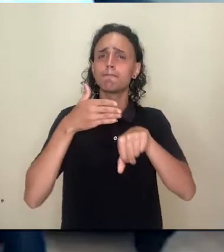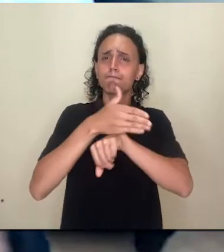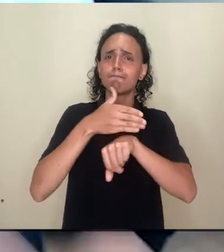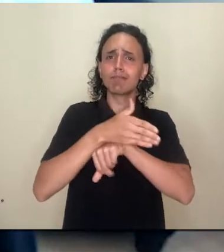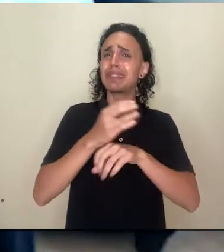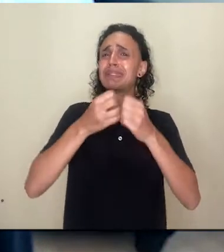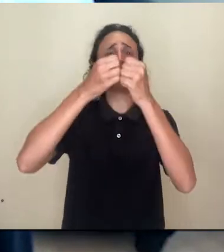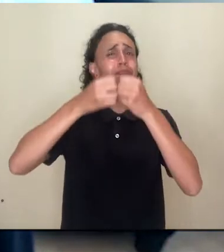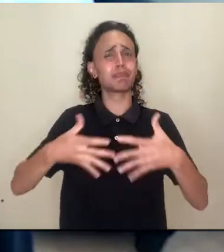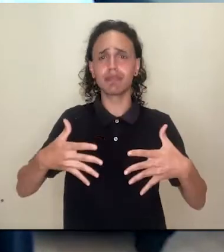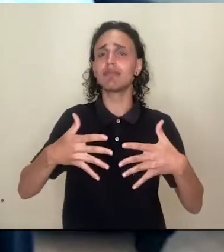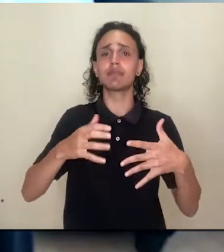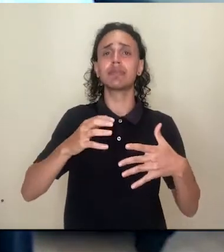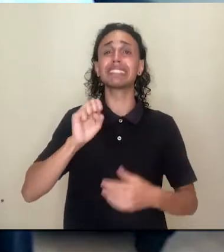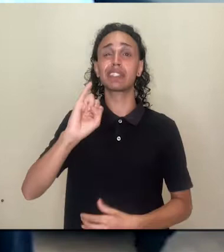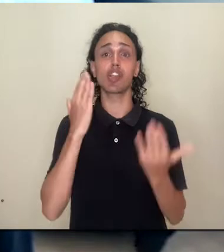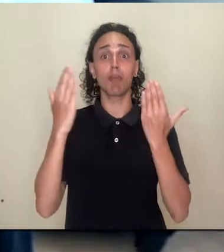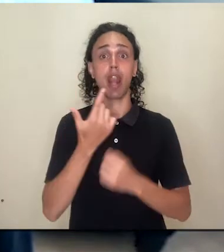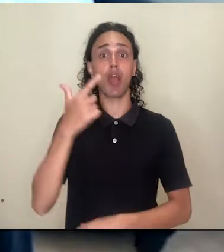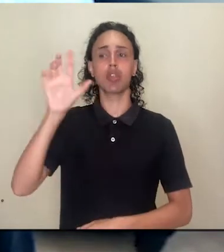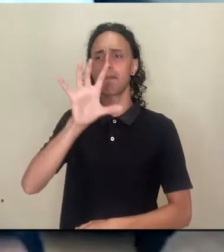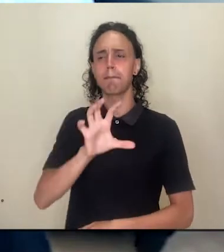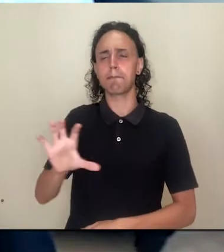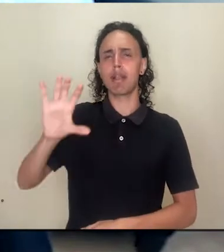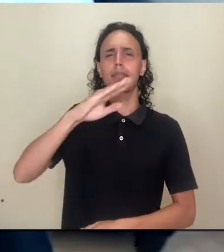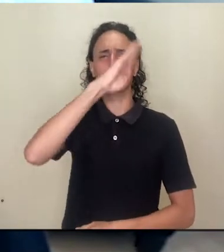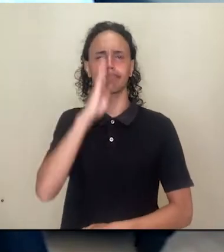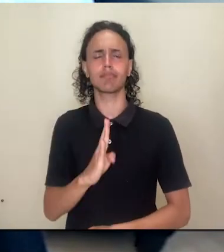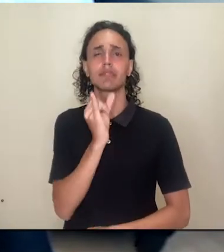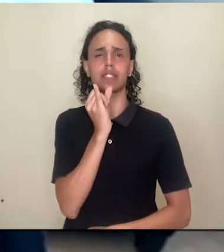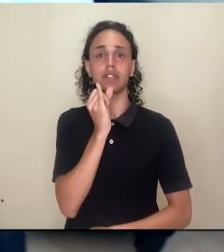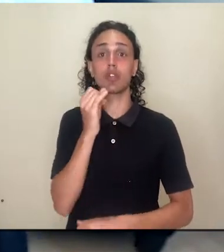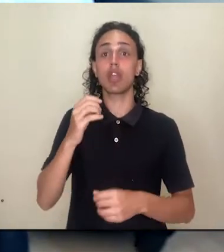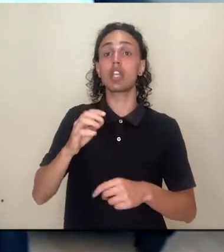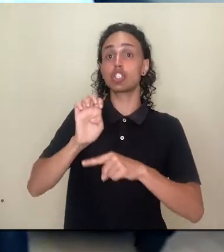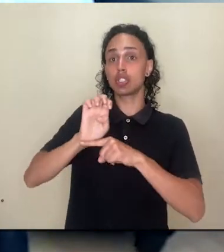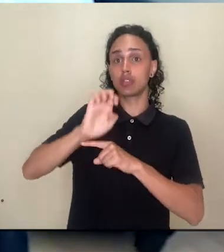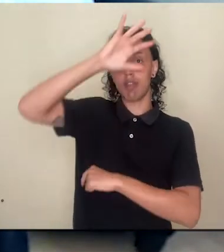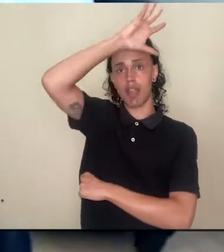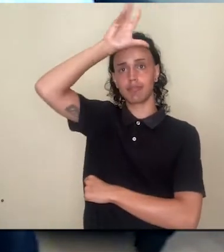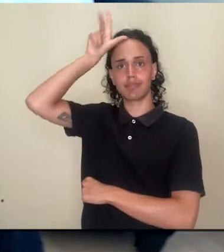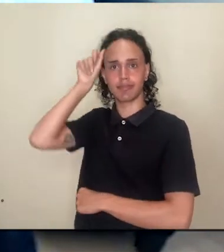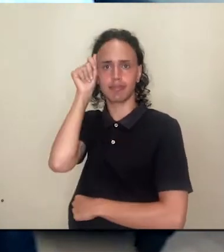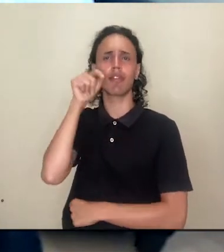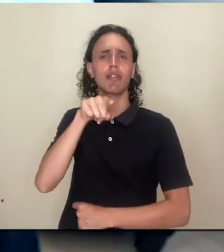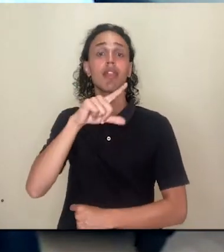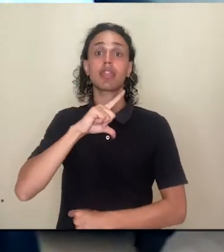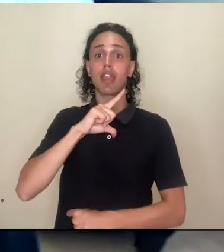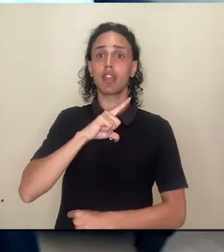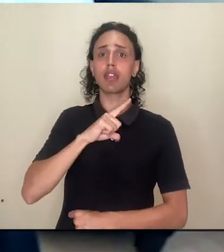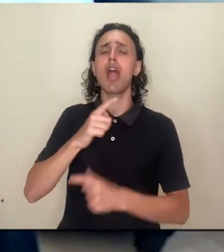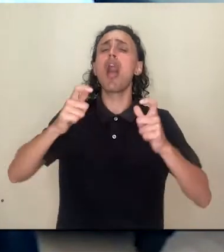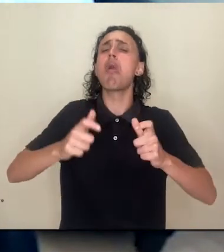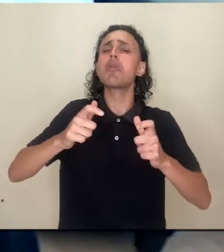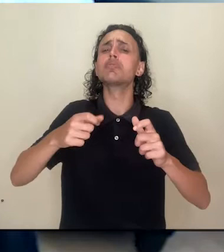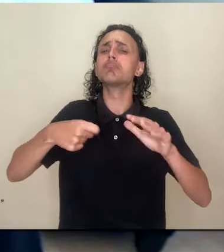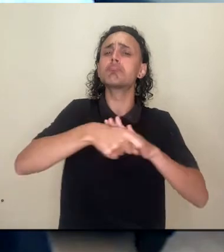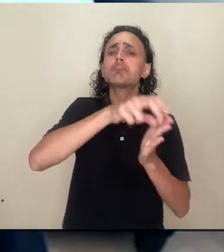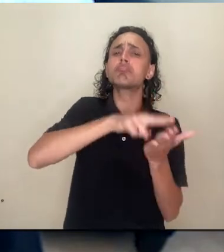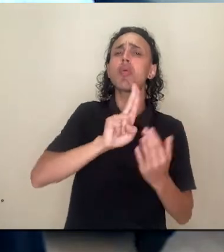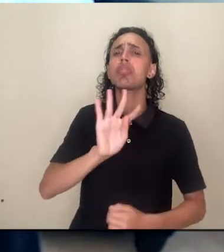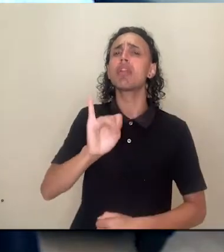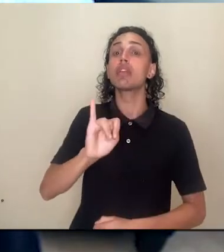é muito mais precário do que outras regiões. Por exemplo, pegue o estado do Amazonas. Aonde tem leito de UTI no